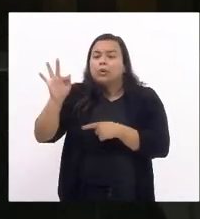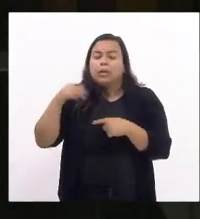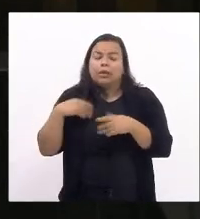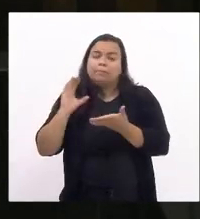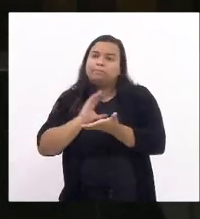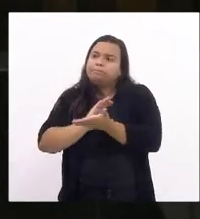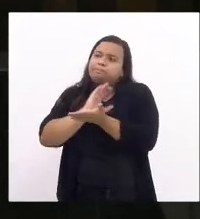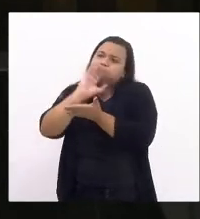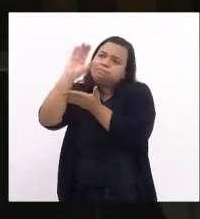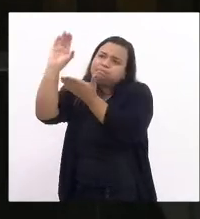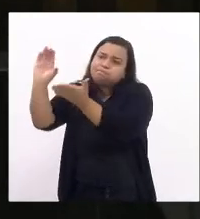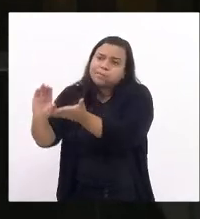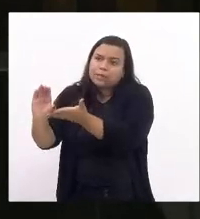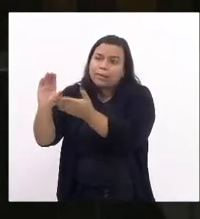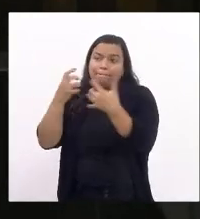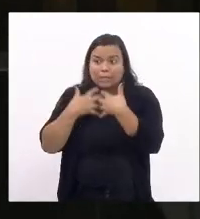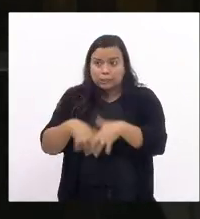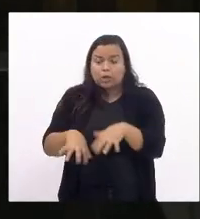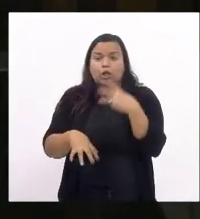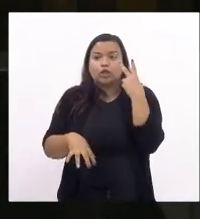2,3 milhões de reais.